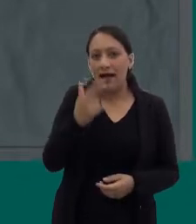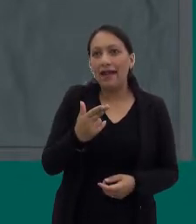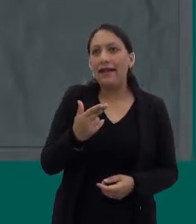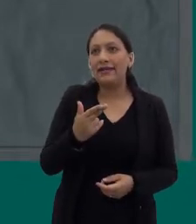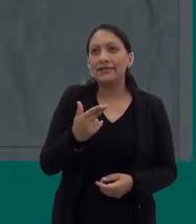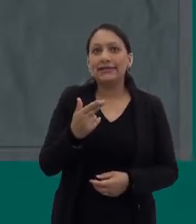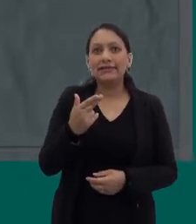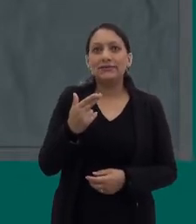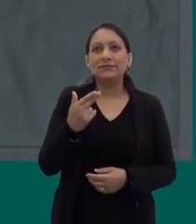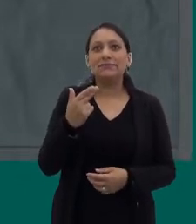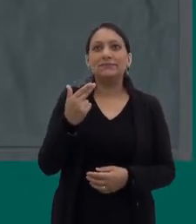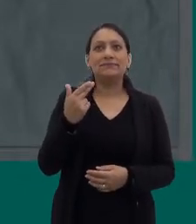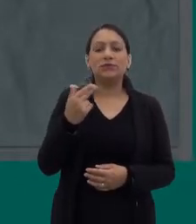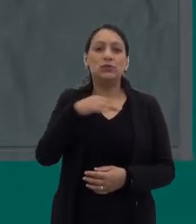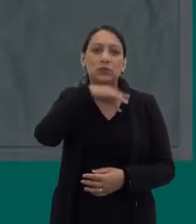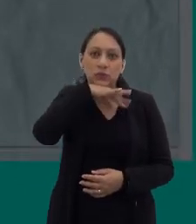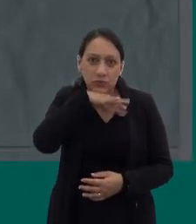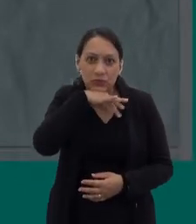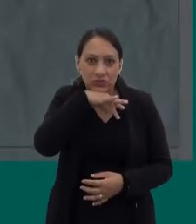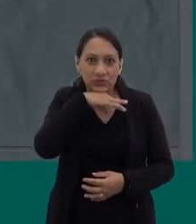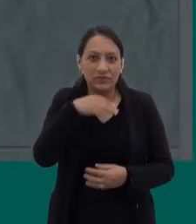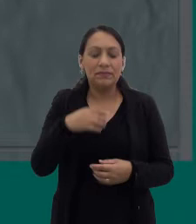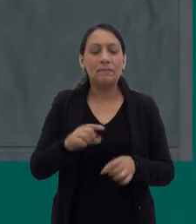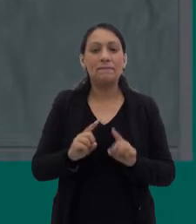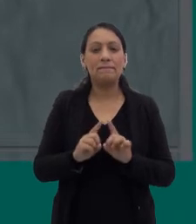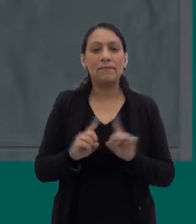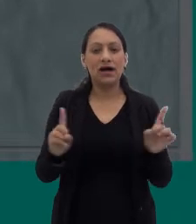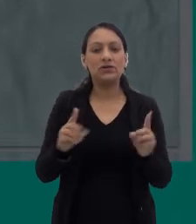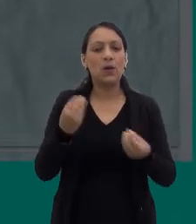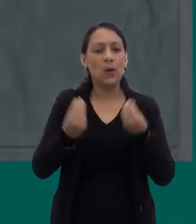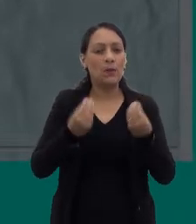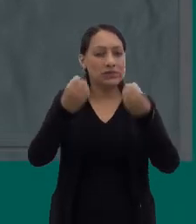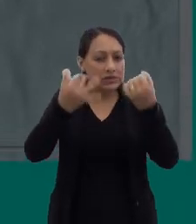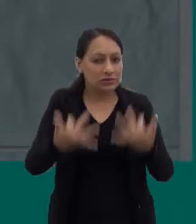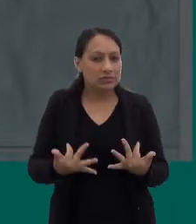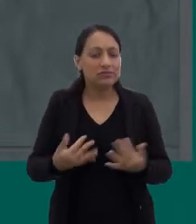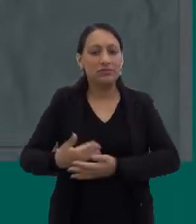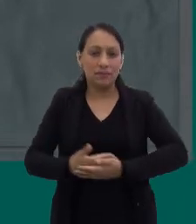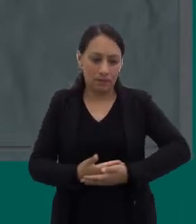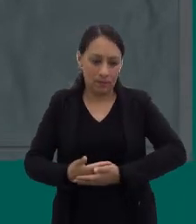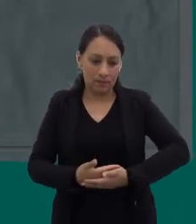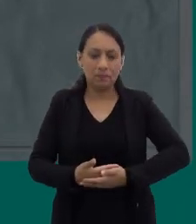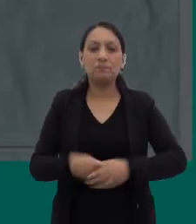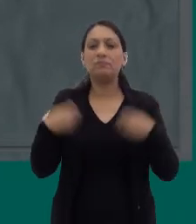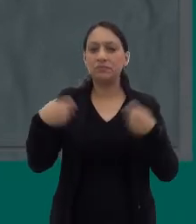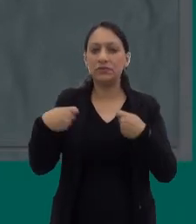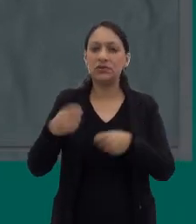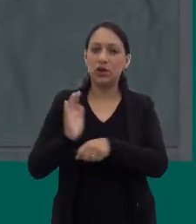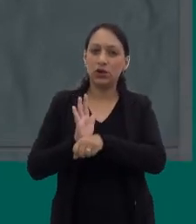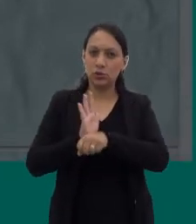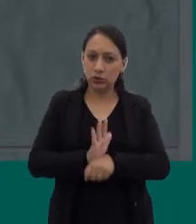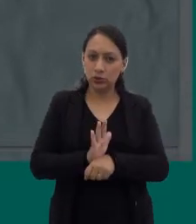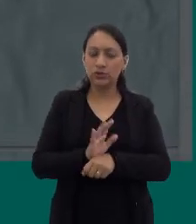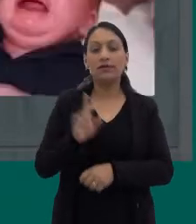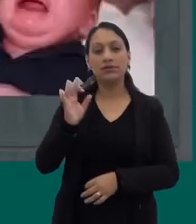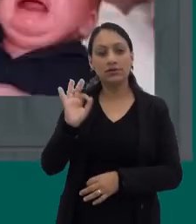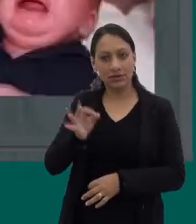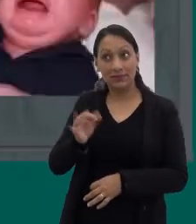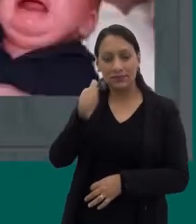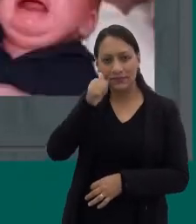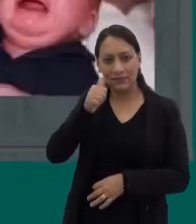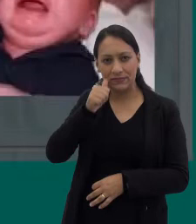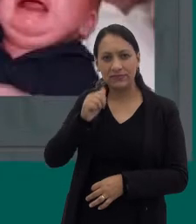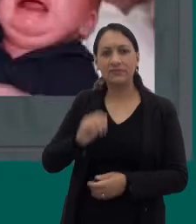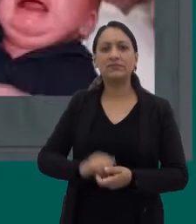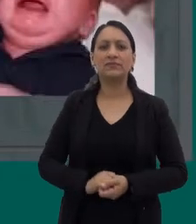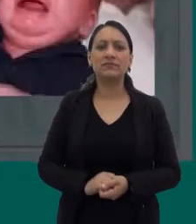possa ser, né? E como eu disse, o bebê ele vai precisar de ajuda, né, meninas? Que eu acho que é o caminho